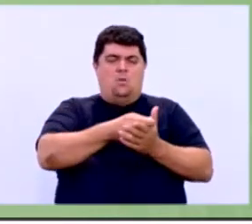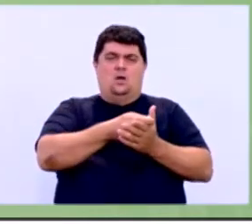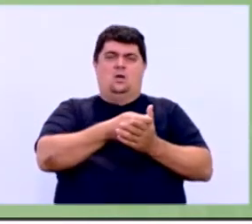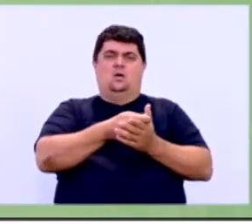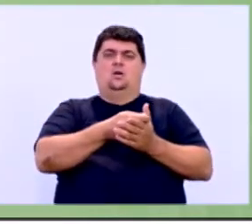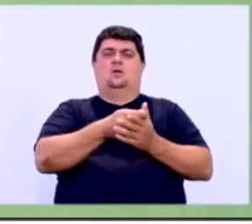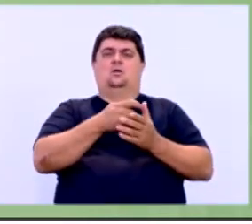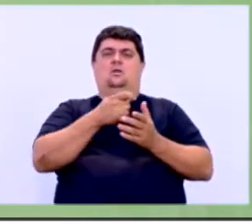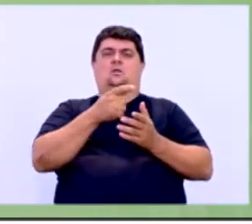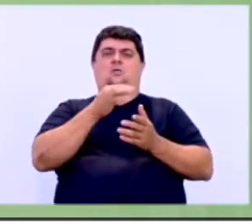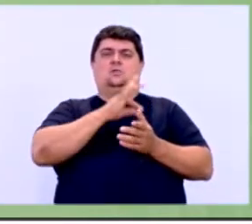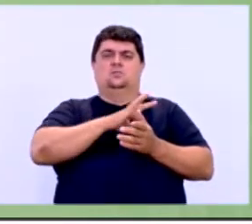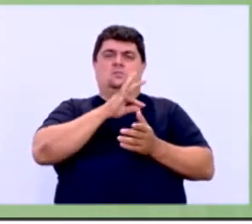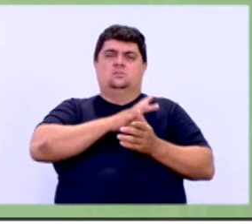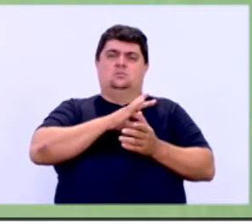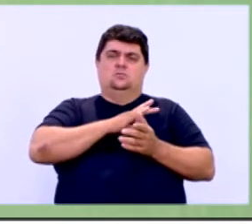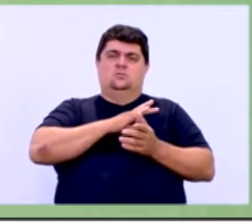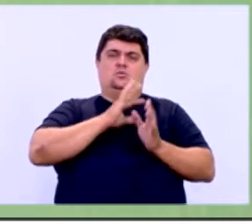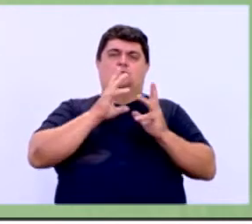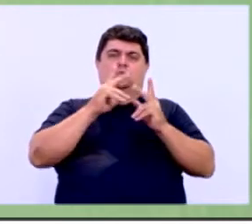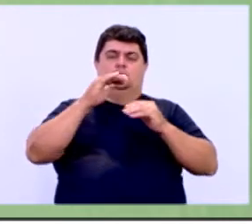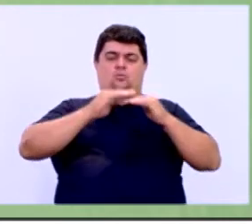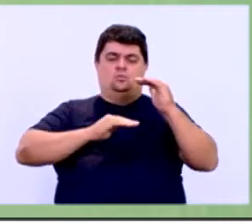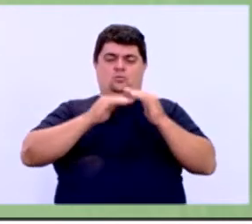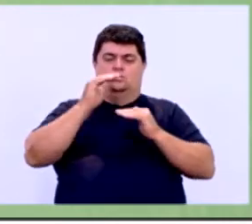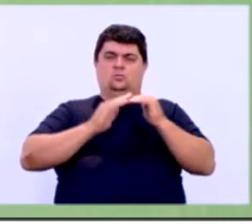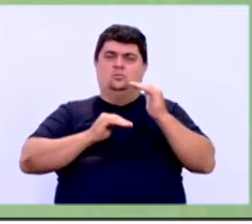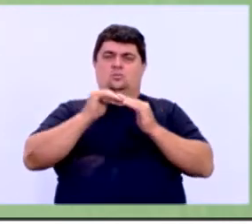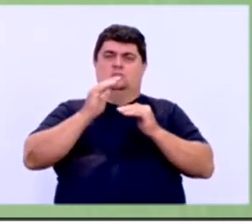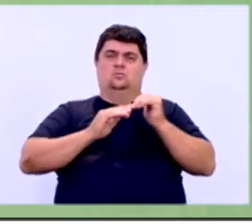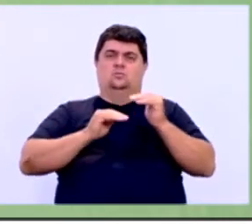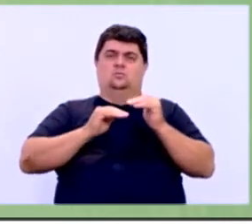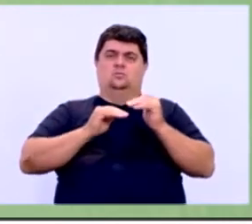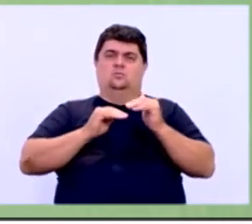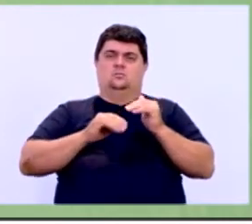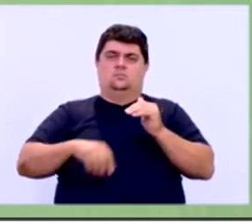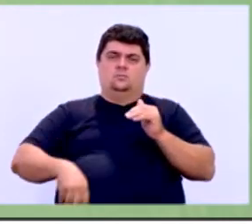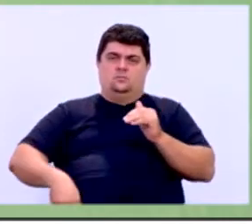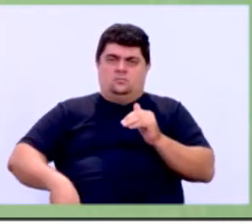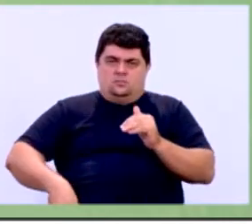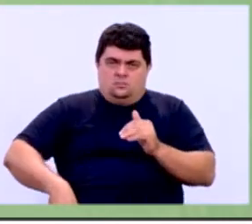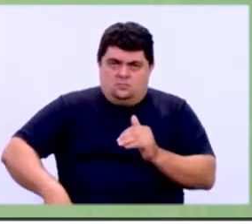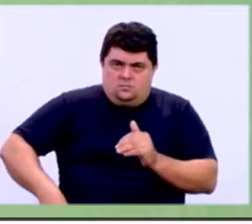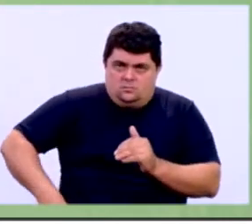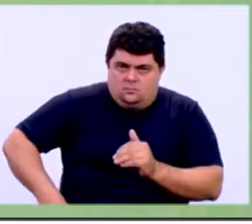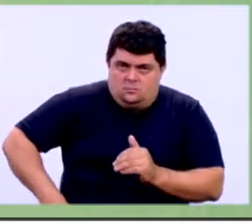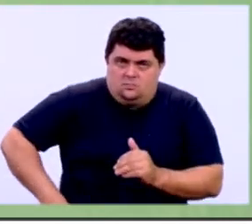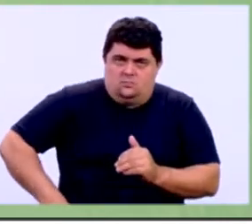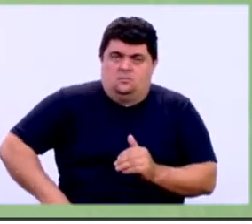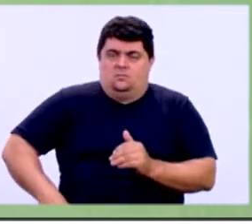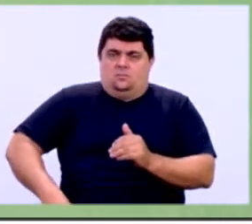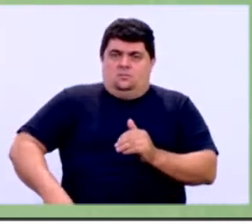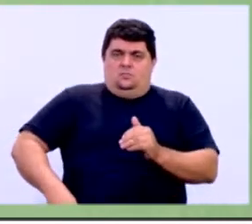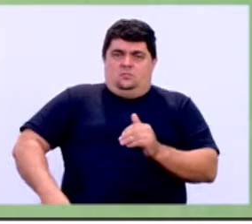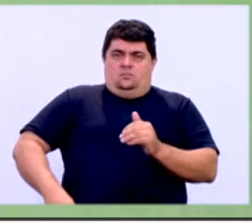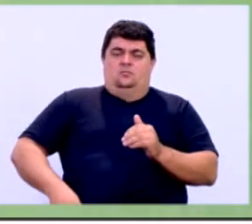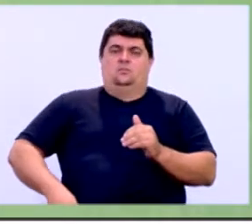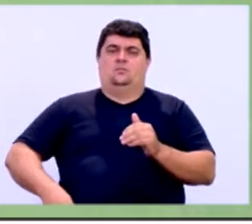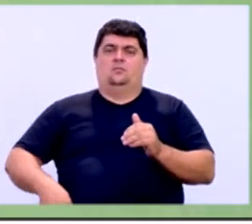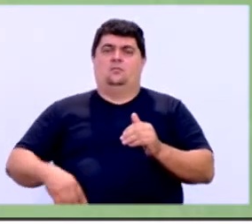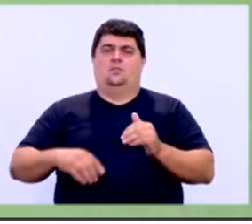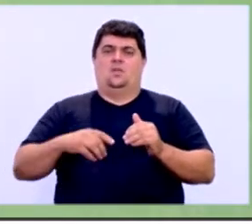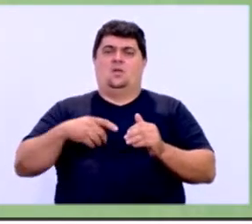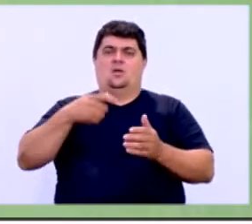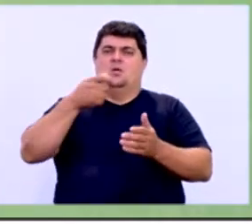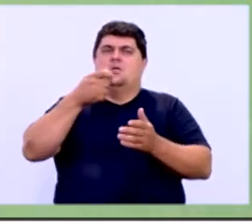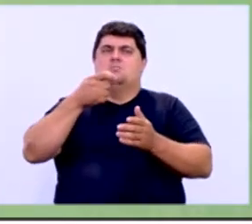os salários dos meus colaboradores, né? Então, atenção, não paguei a minha participação